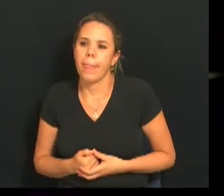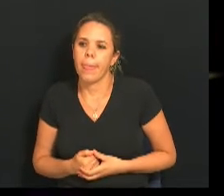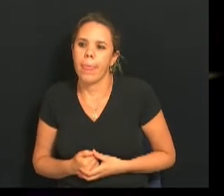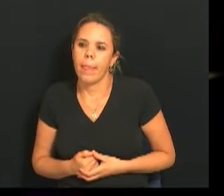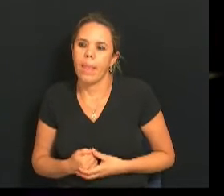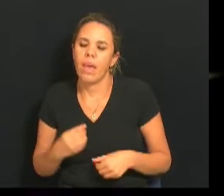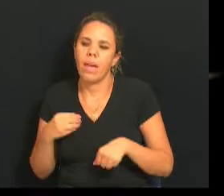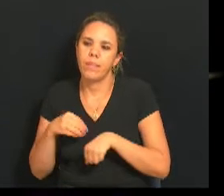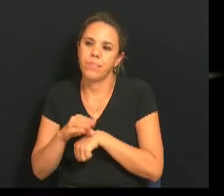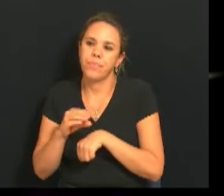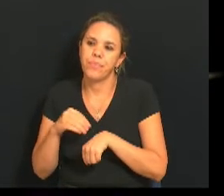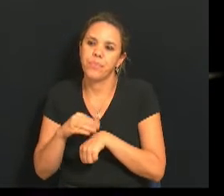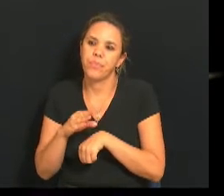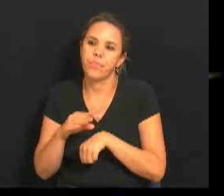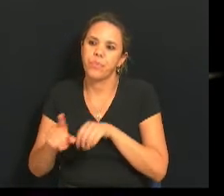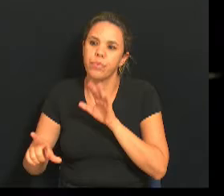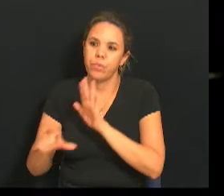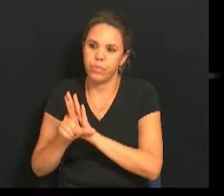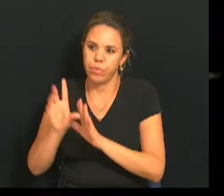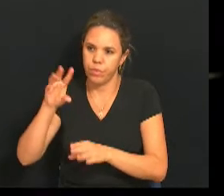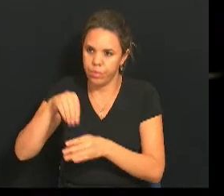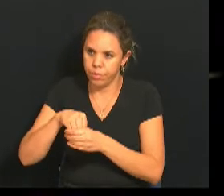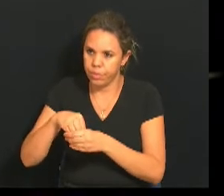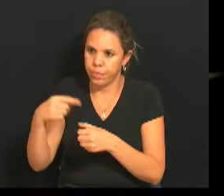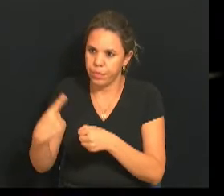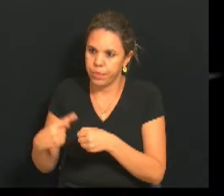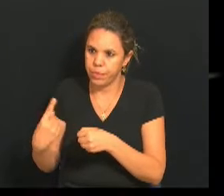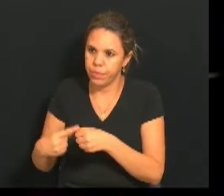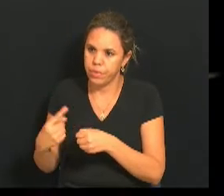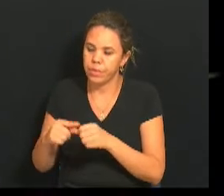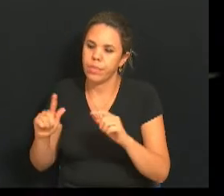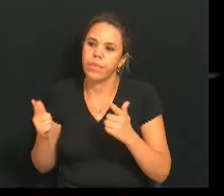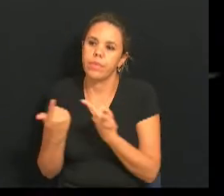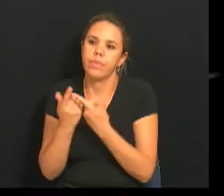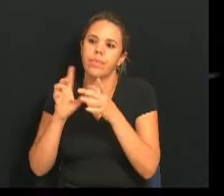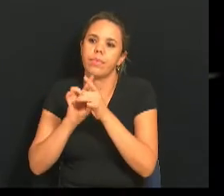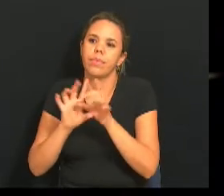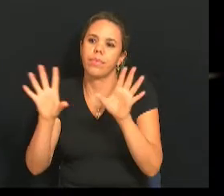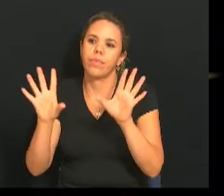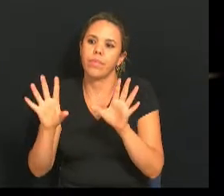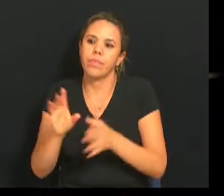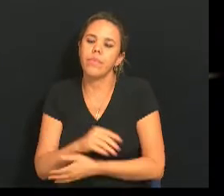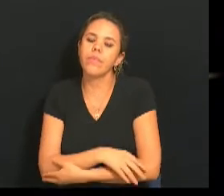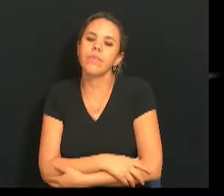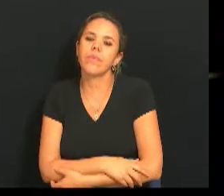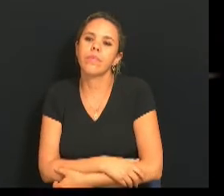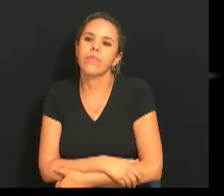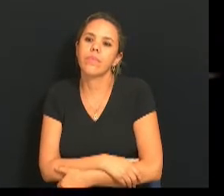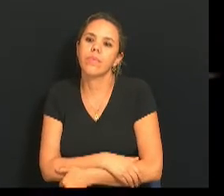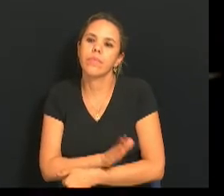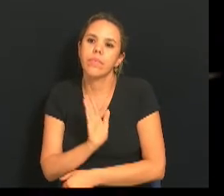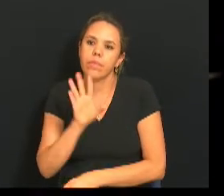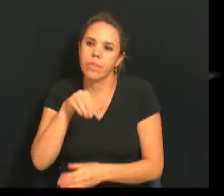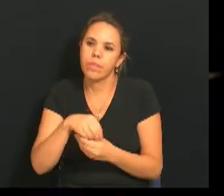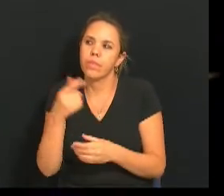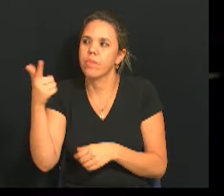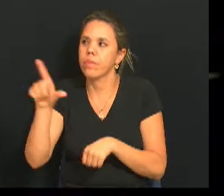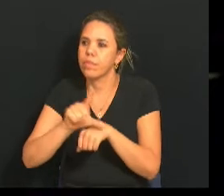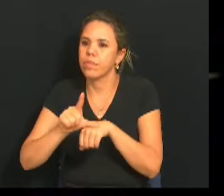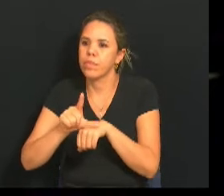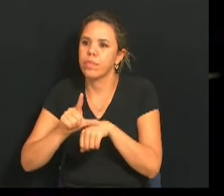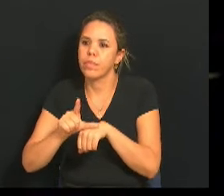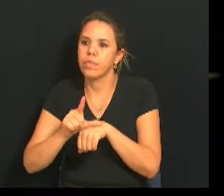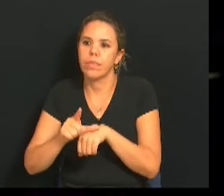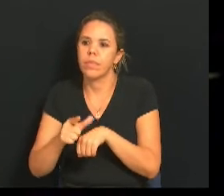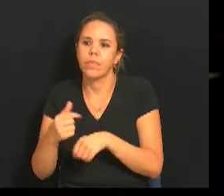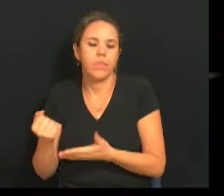trazer para a lei prevista no Plano Municipal, né, a Lei de Gestão Democrática, a princípios já previstos em outras legislações, mas não